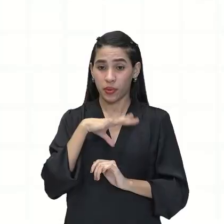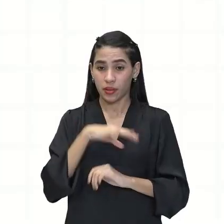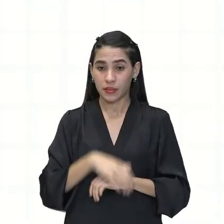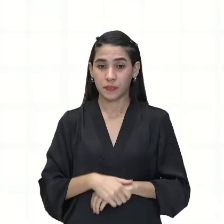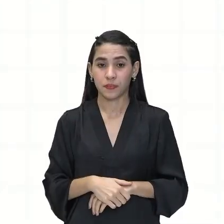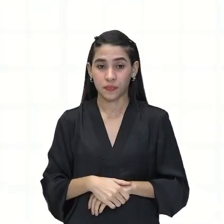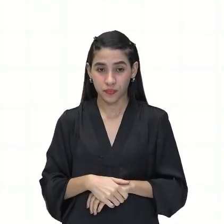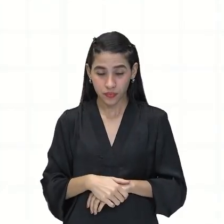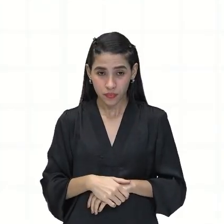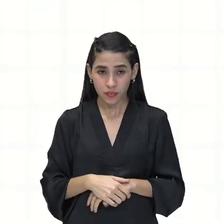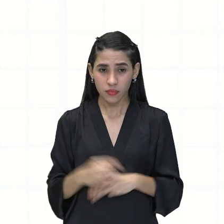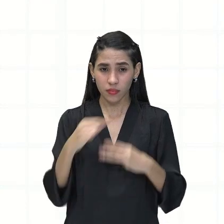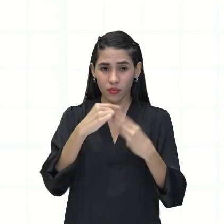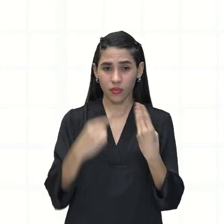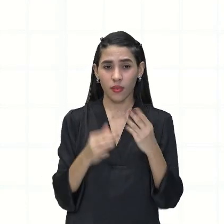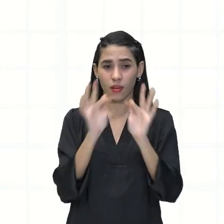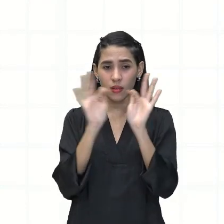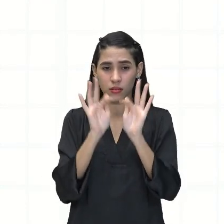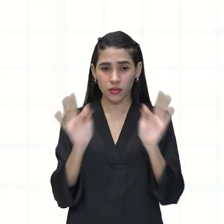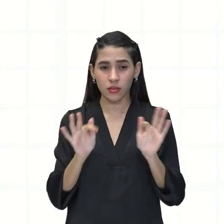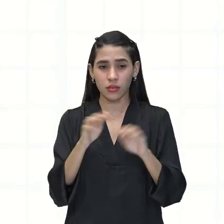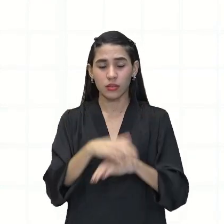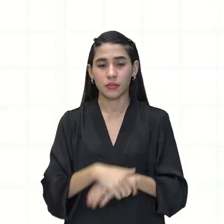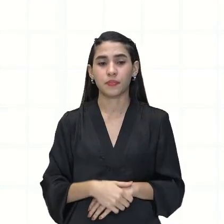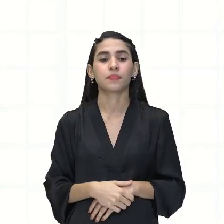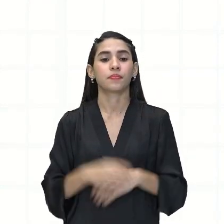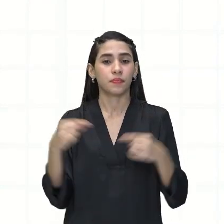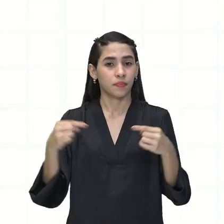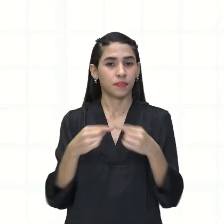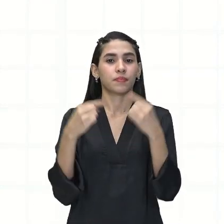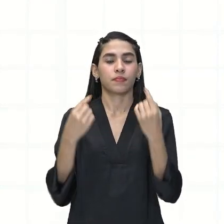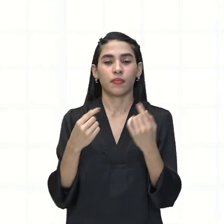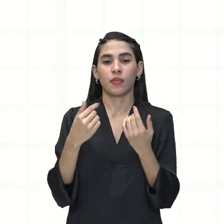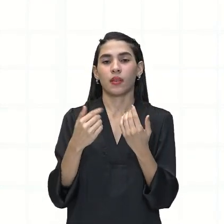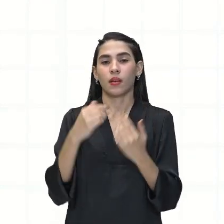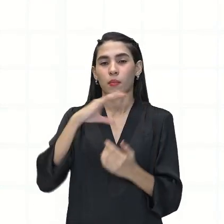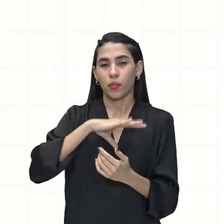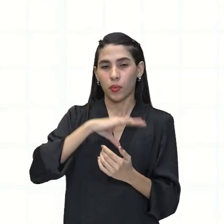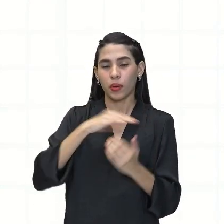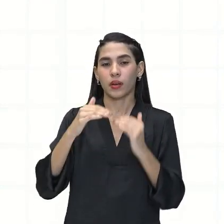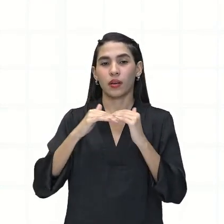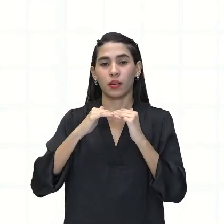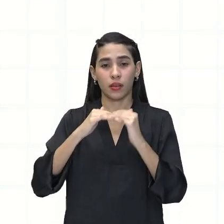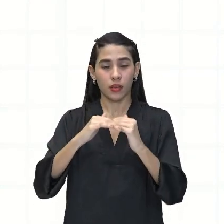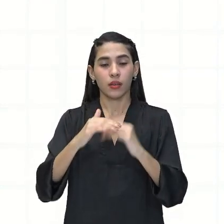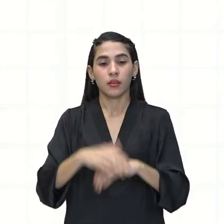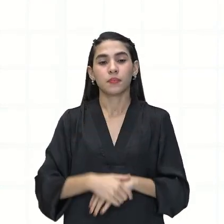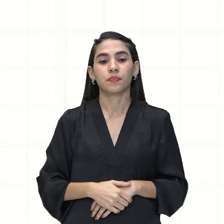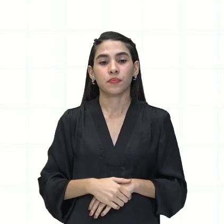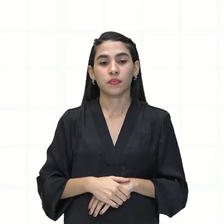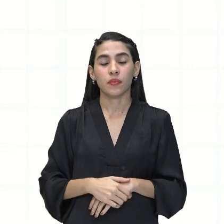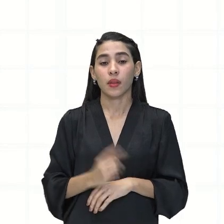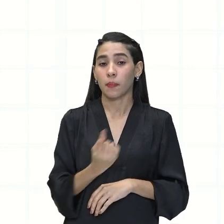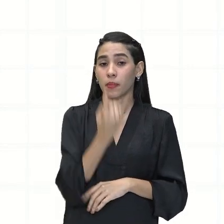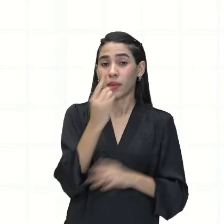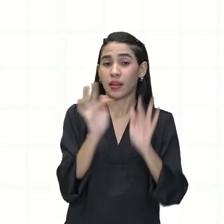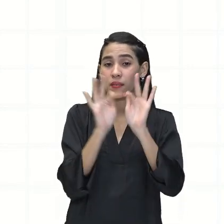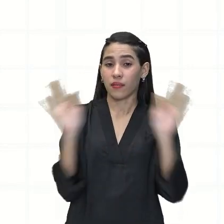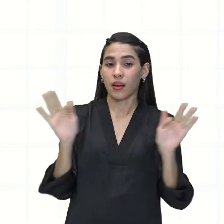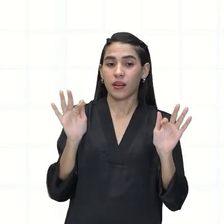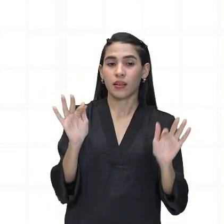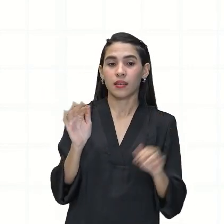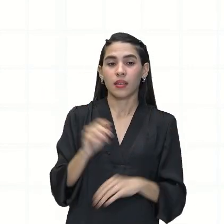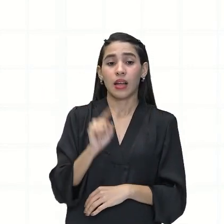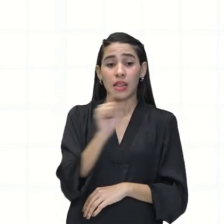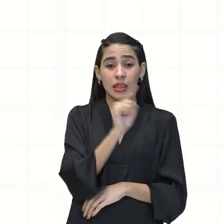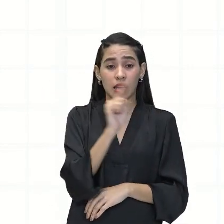aqui, nesses 3 enunciados, o que está de acordo com a língua padrão da língua portuguesa é a primeira e